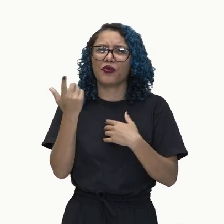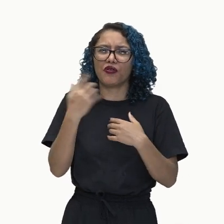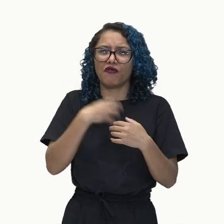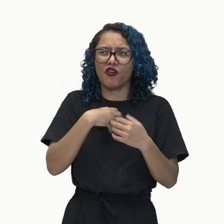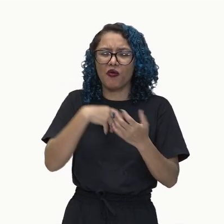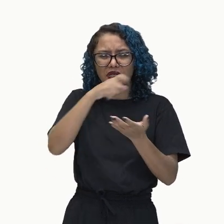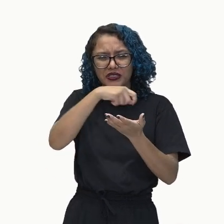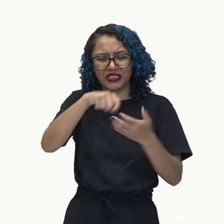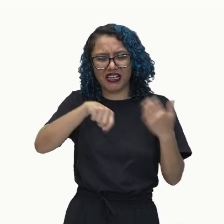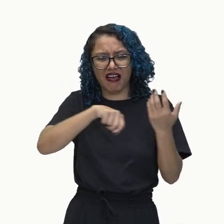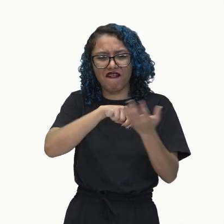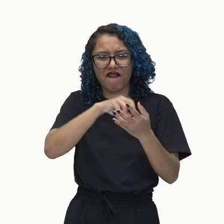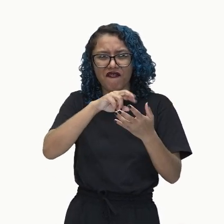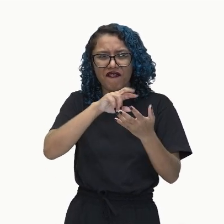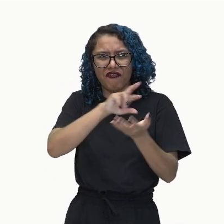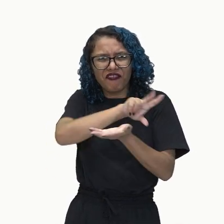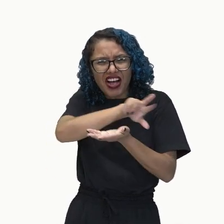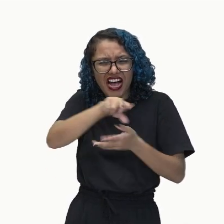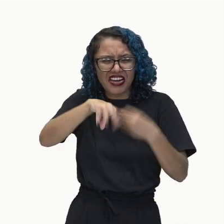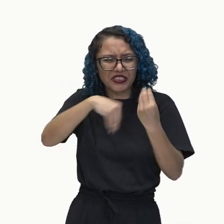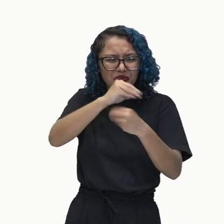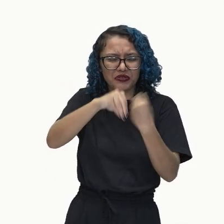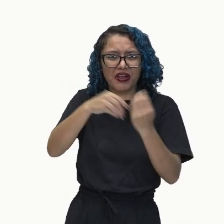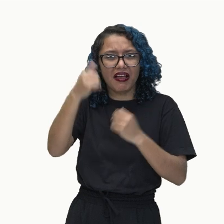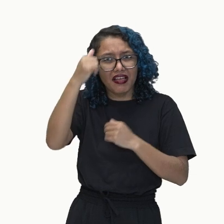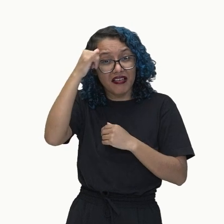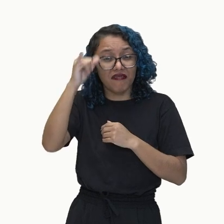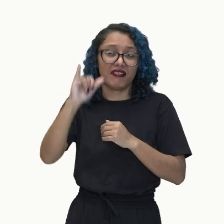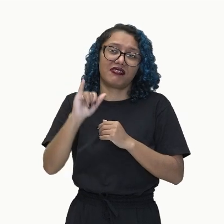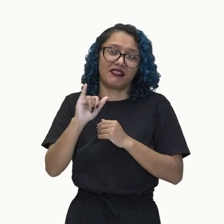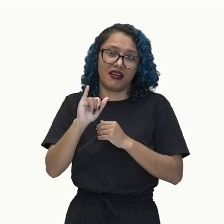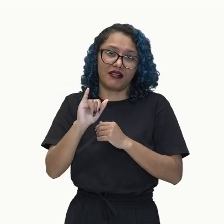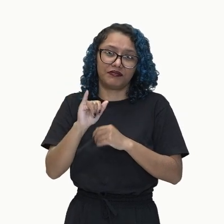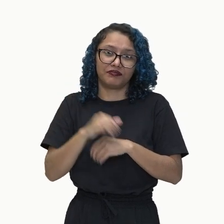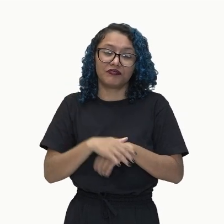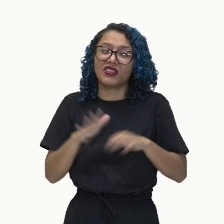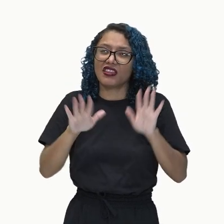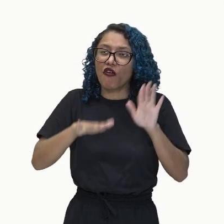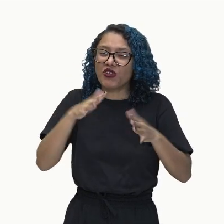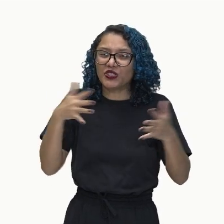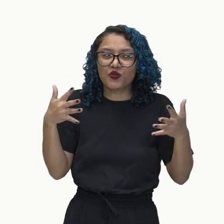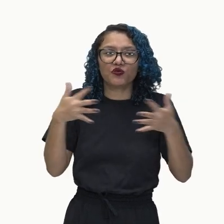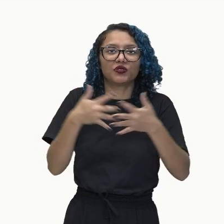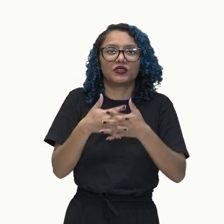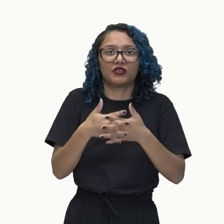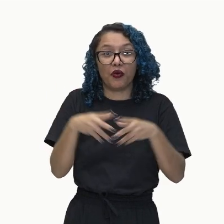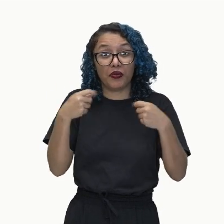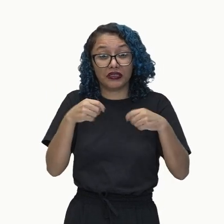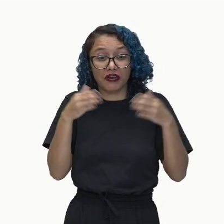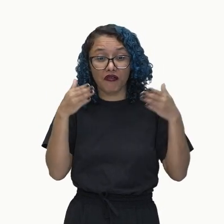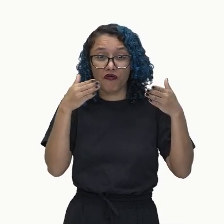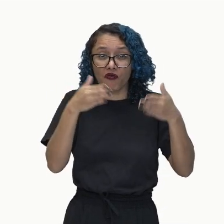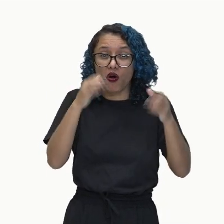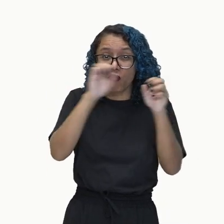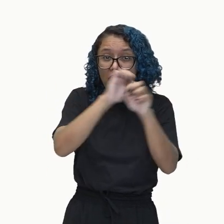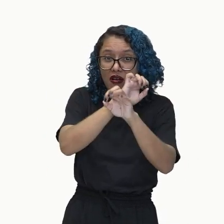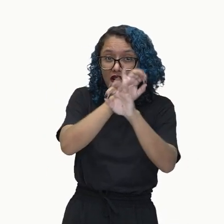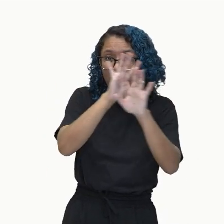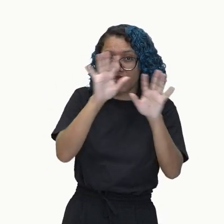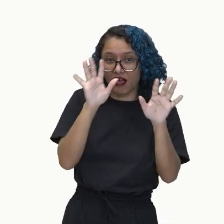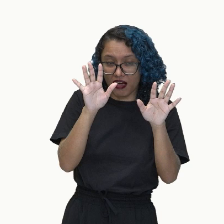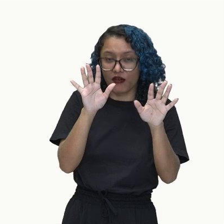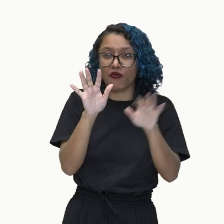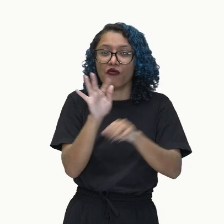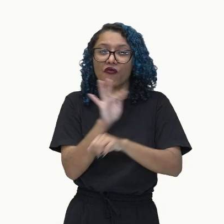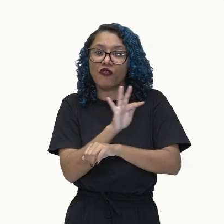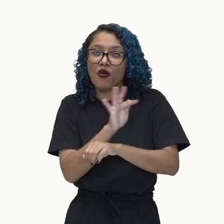escritas em documentos oficiais, em textos científicos, porque isso geraria muita confusão. E a resenha é diferente do resumo.